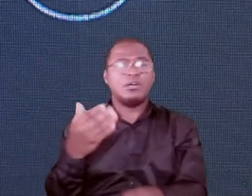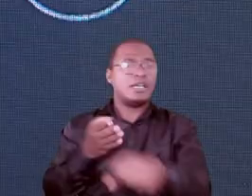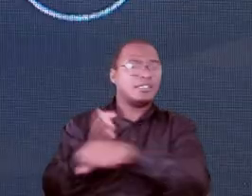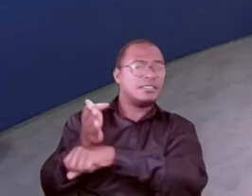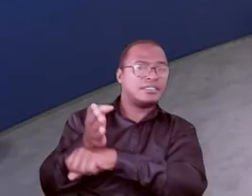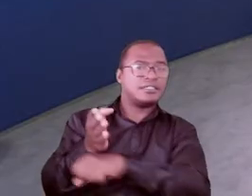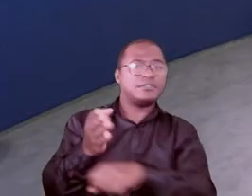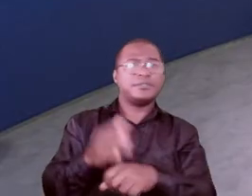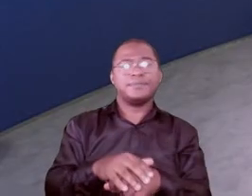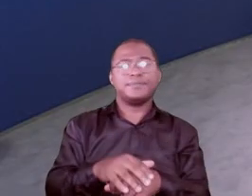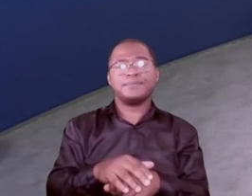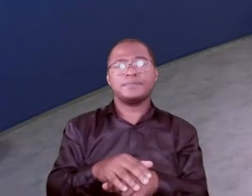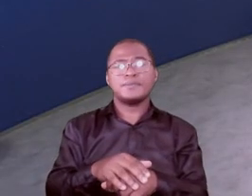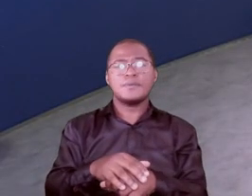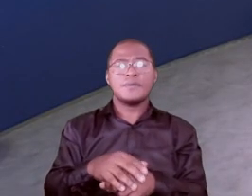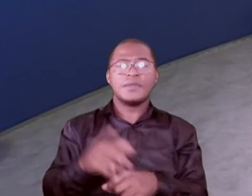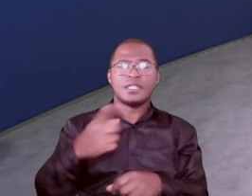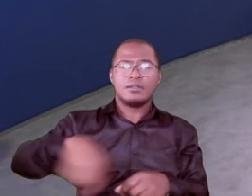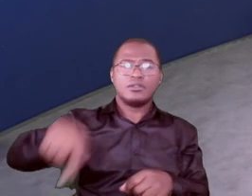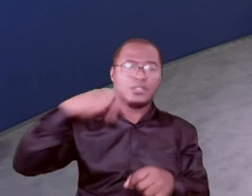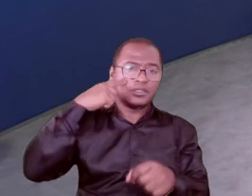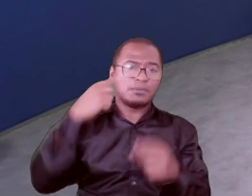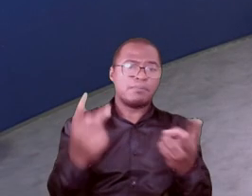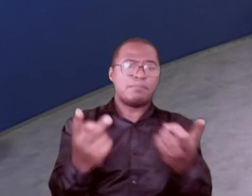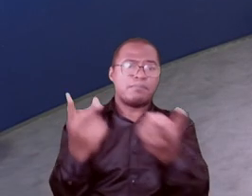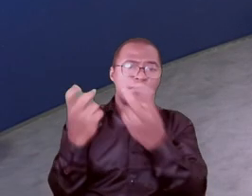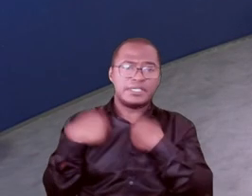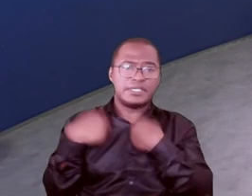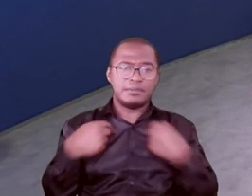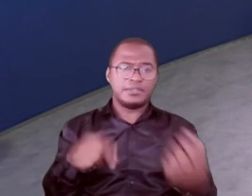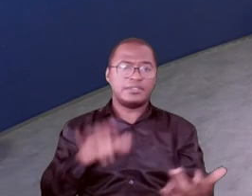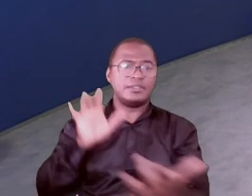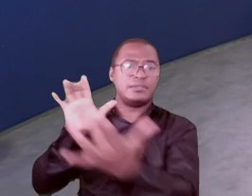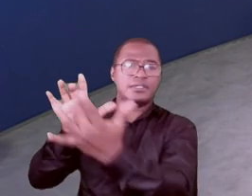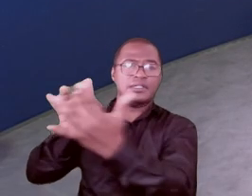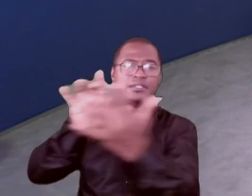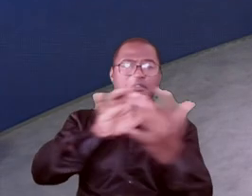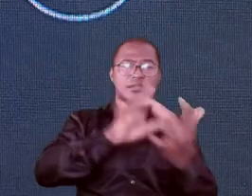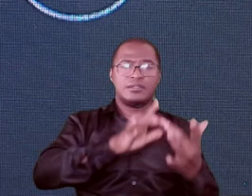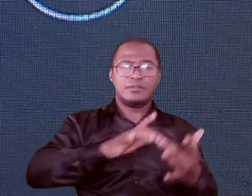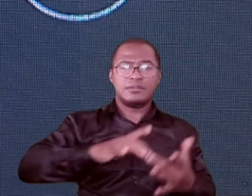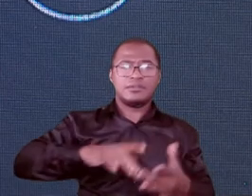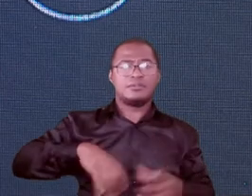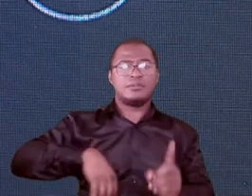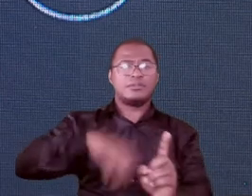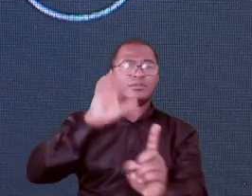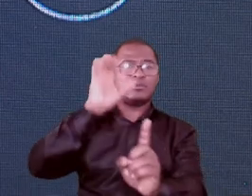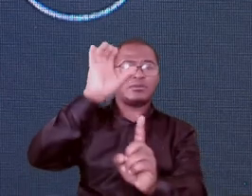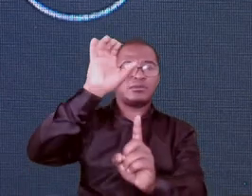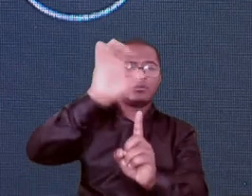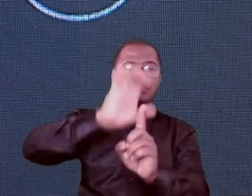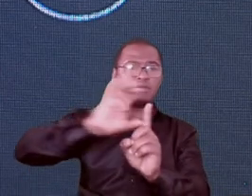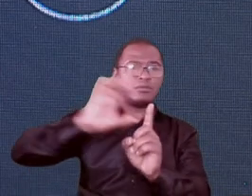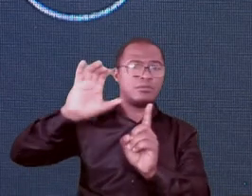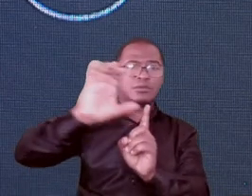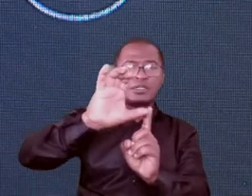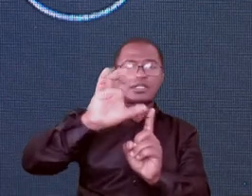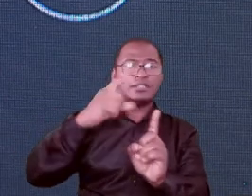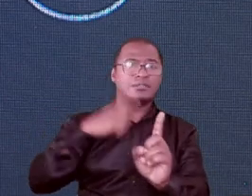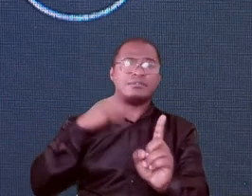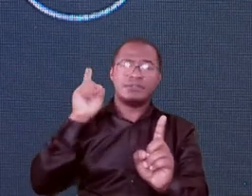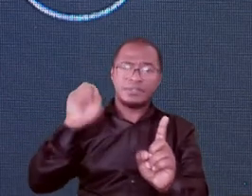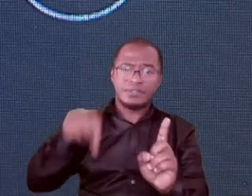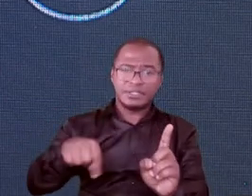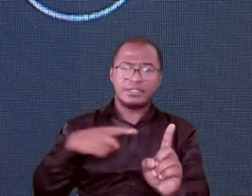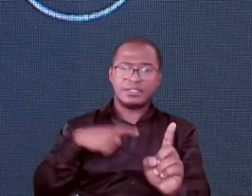eles vêm que tem um relacionamento com os clientes mas eu não tenho a solução de bens né é alguns desses grandes